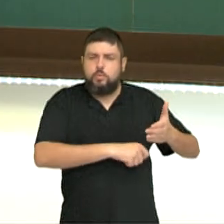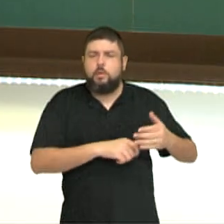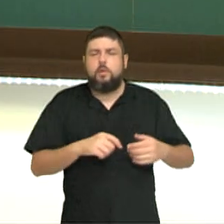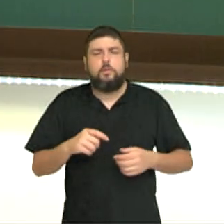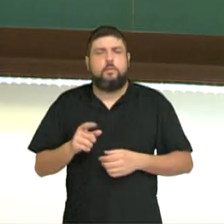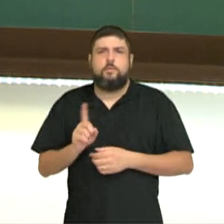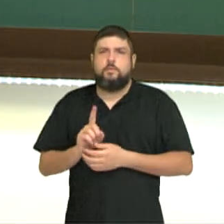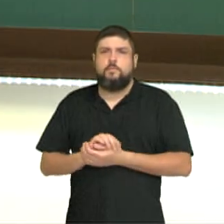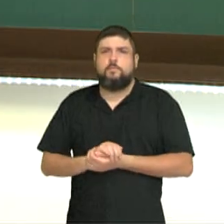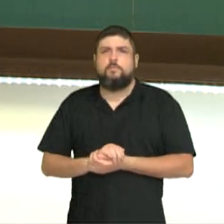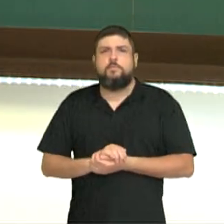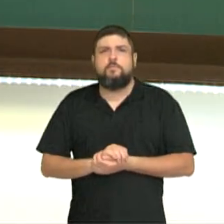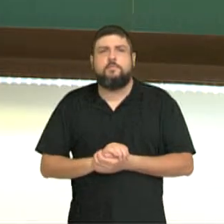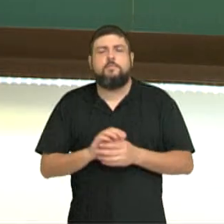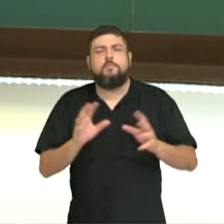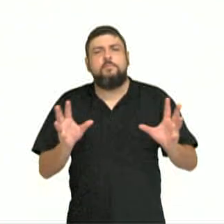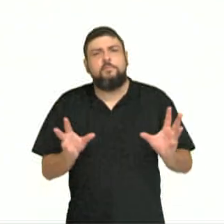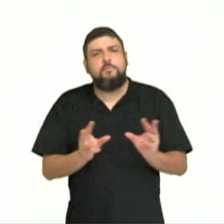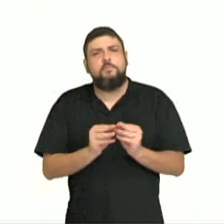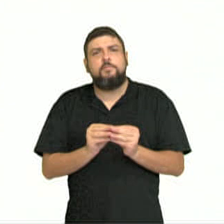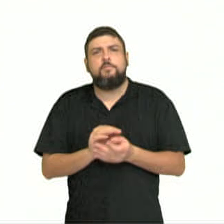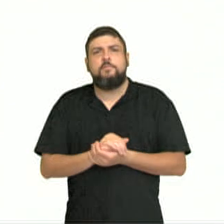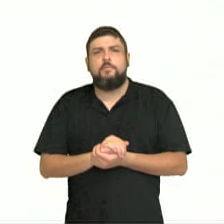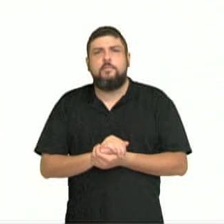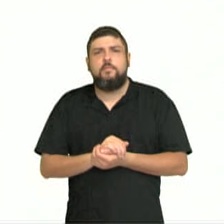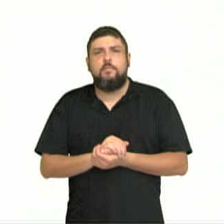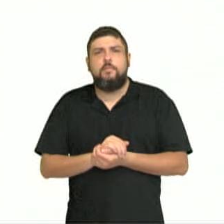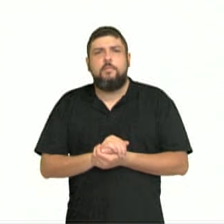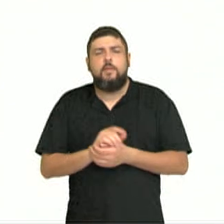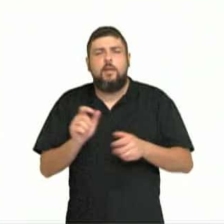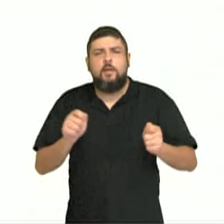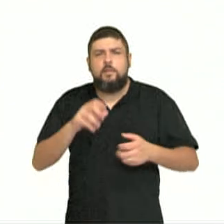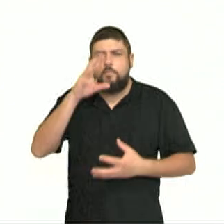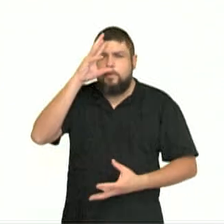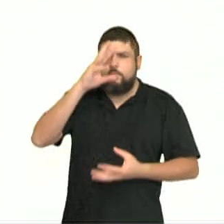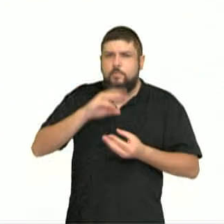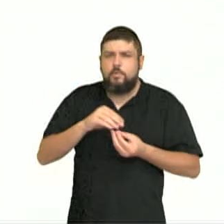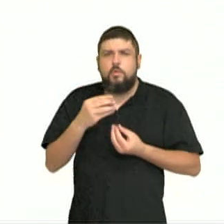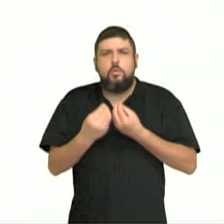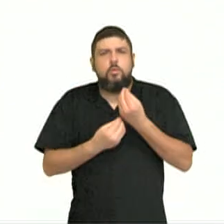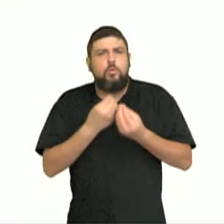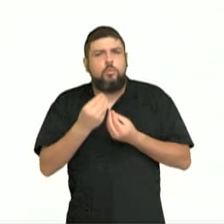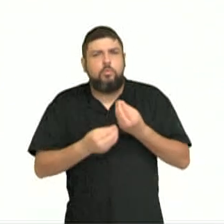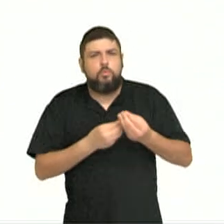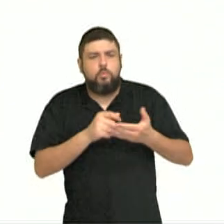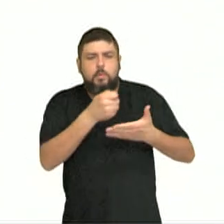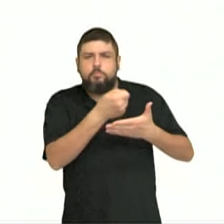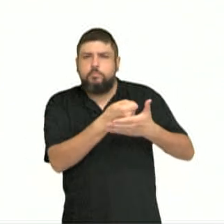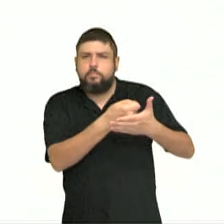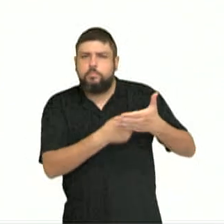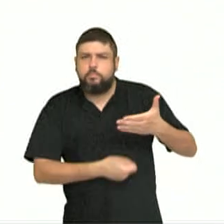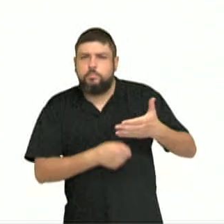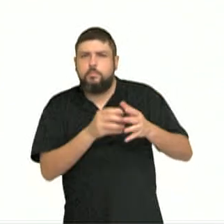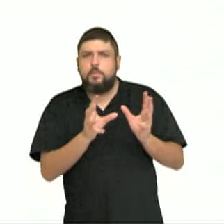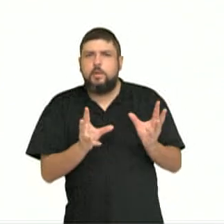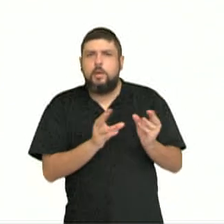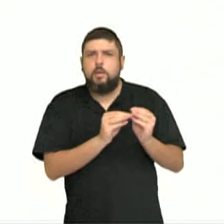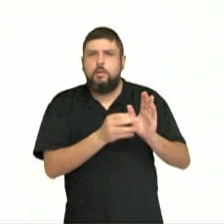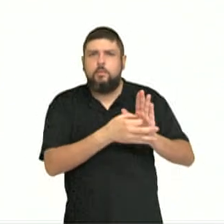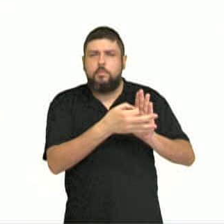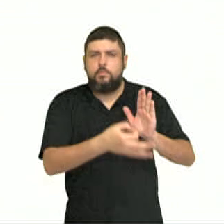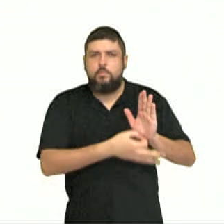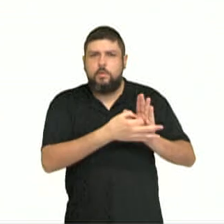O que aprendemos? É possível compreender o que é necessário para se produzir uma resenha crítica e que o período composto